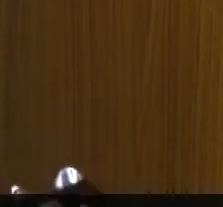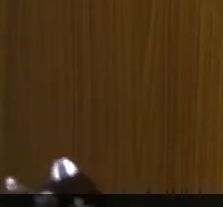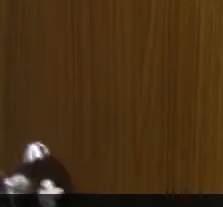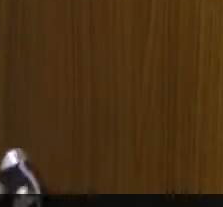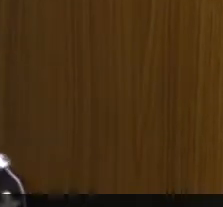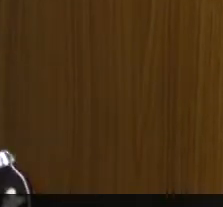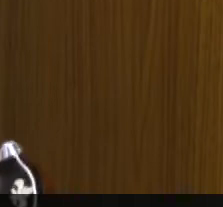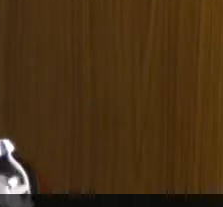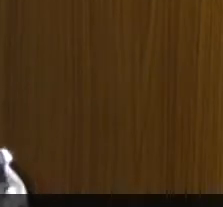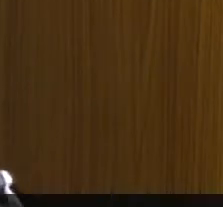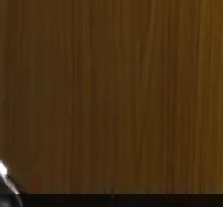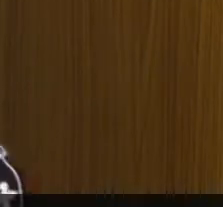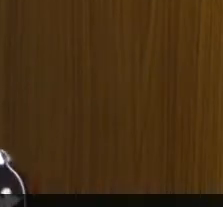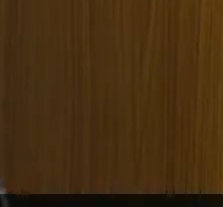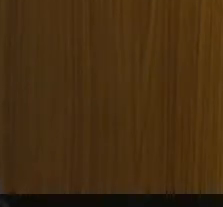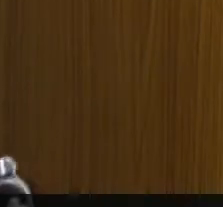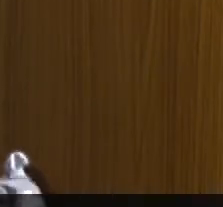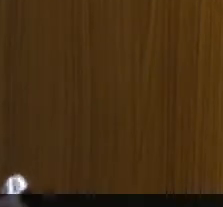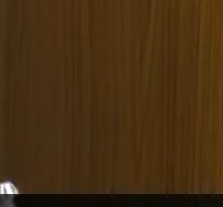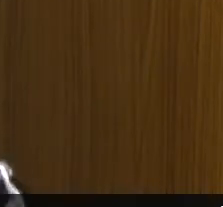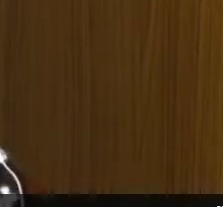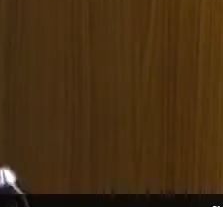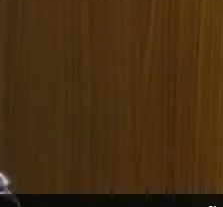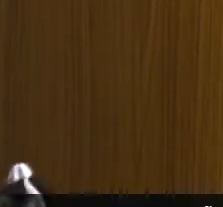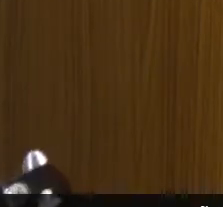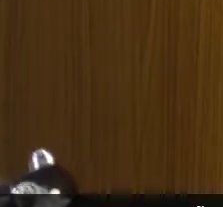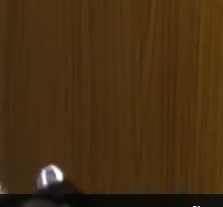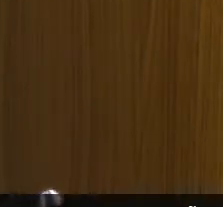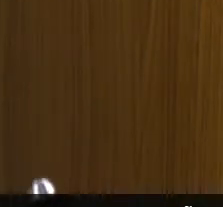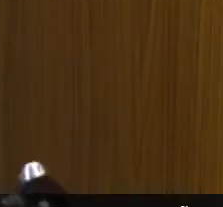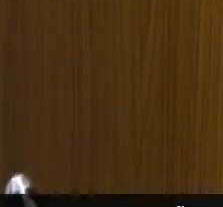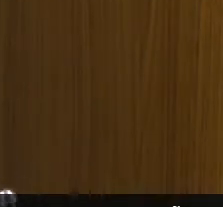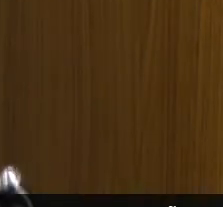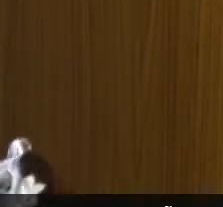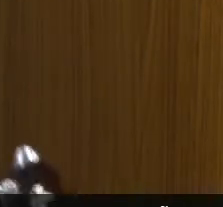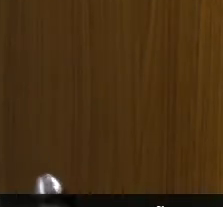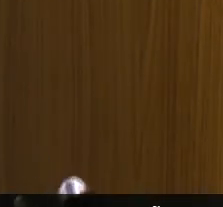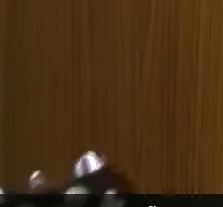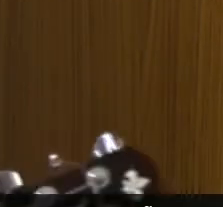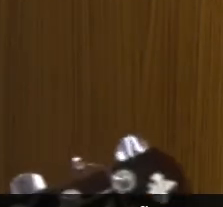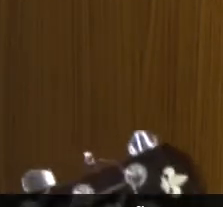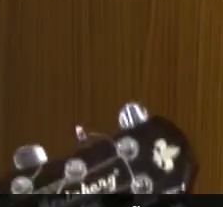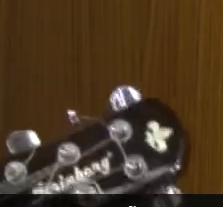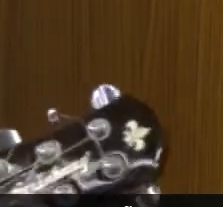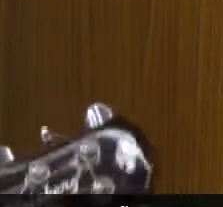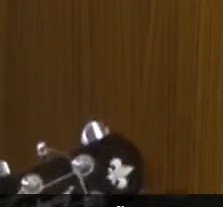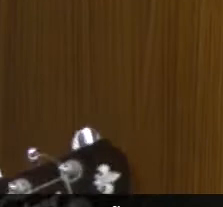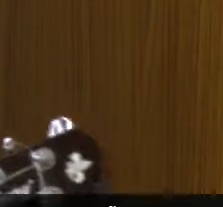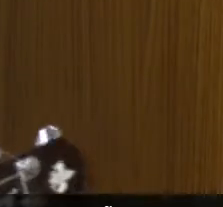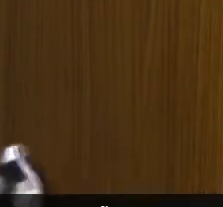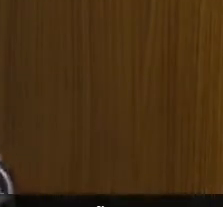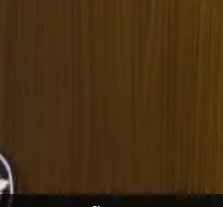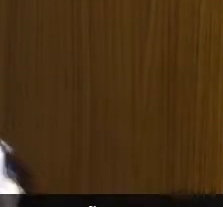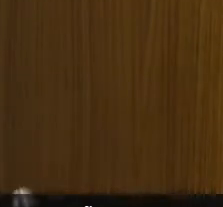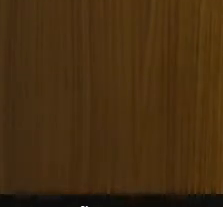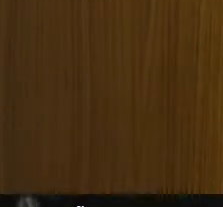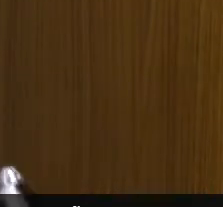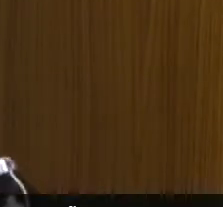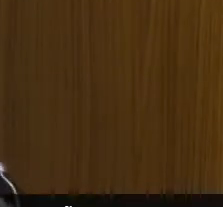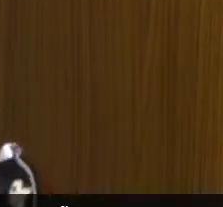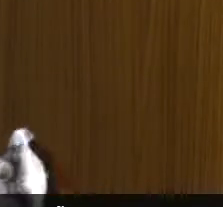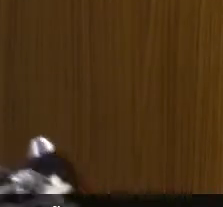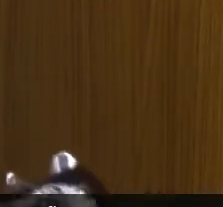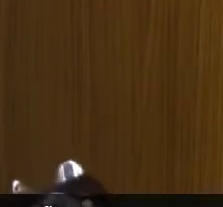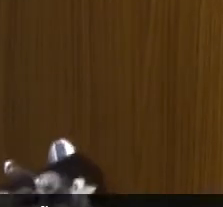posso terreiro tomar nós somos quilombola não vamos primos a Casa Branca respeitem